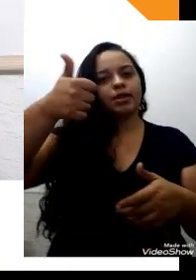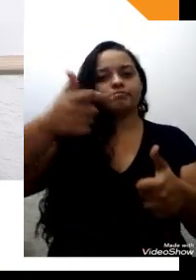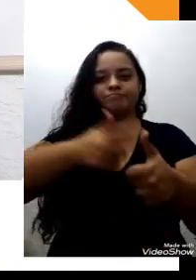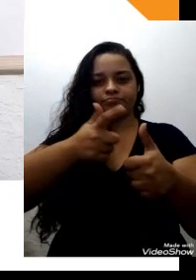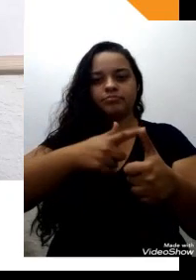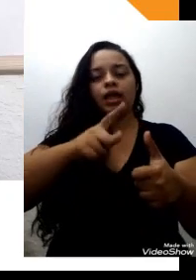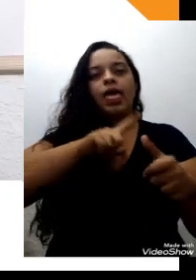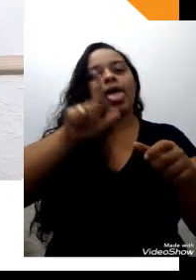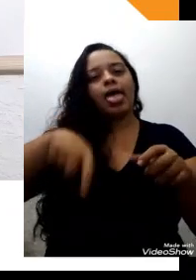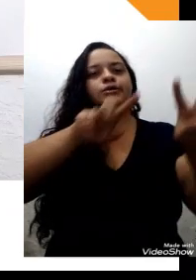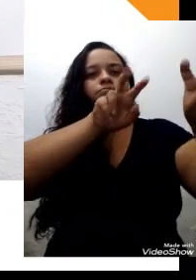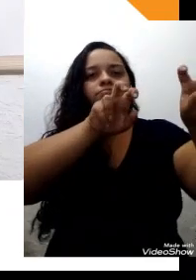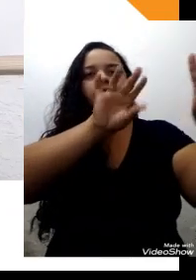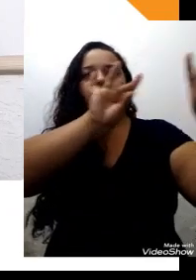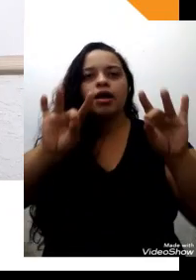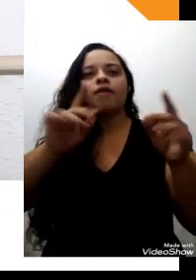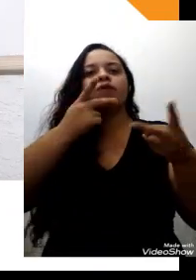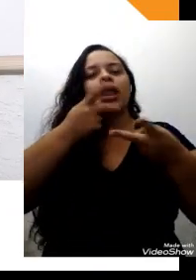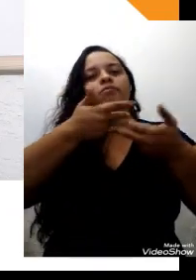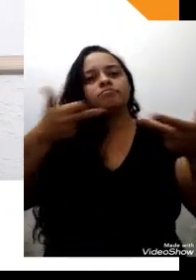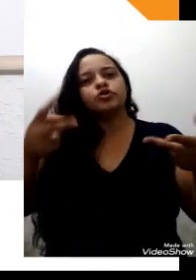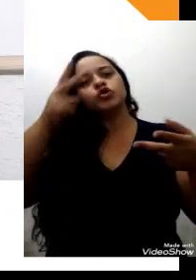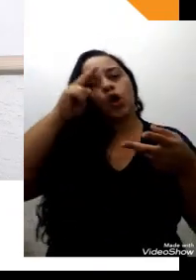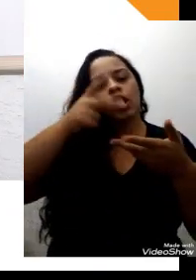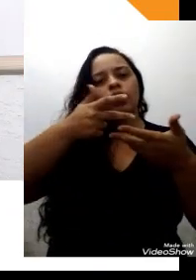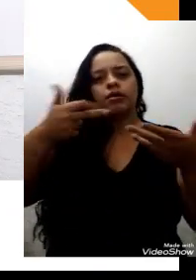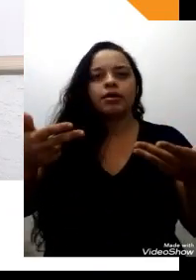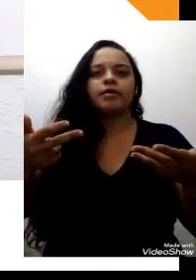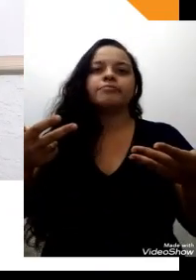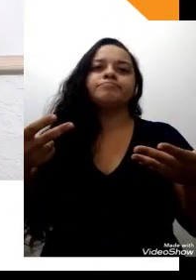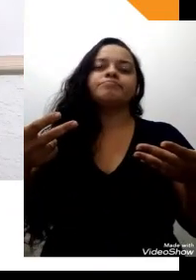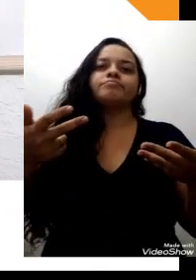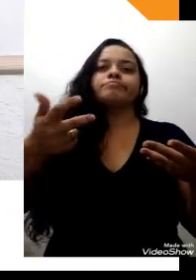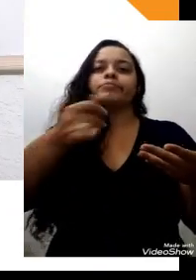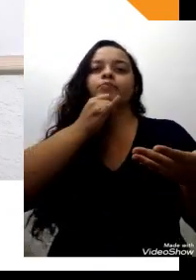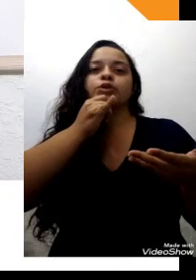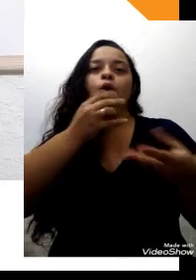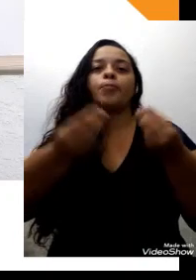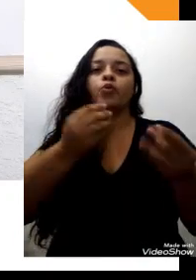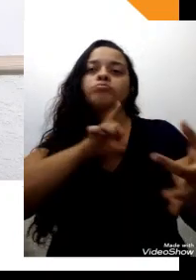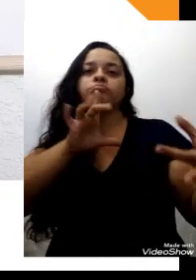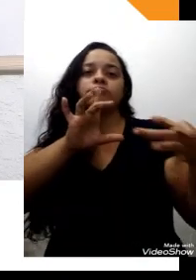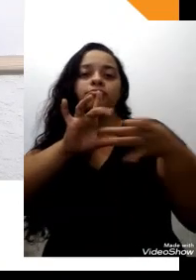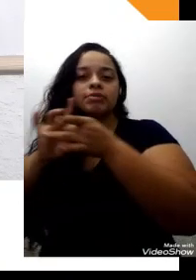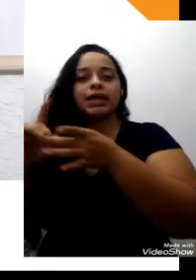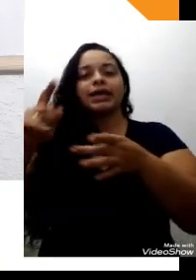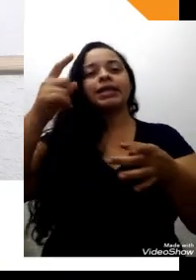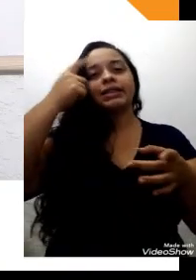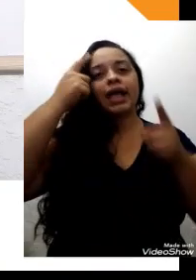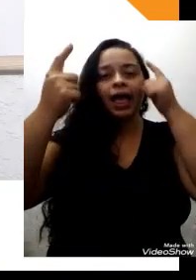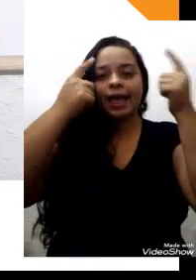etapa, sim, que é a de contextualizar o tema, de dizer como esse tema está associado